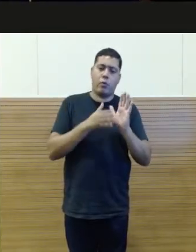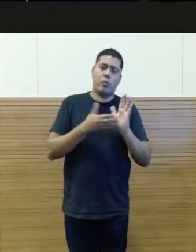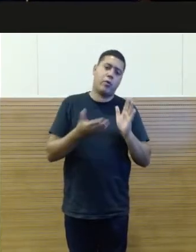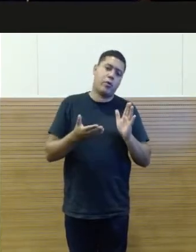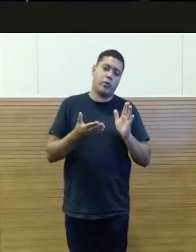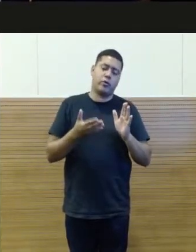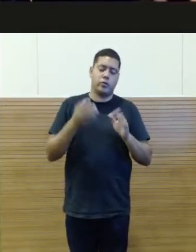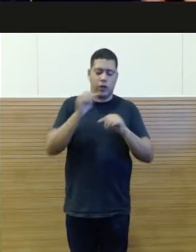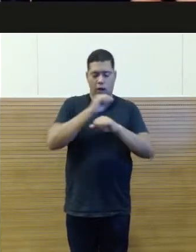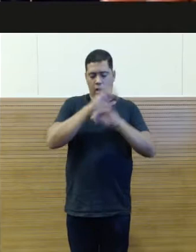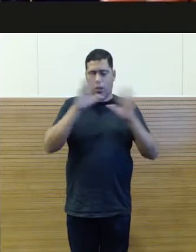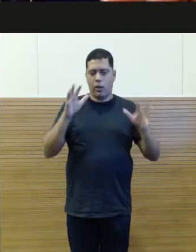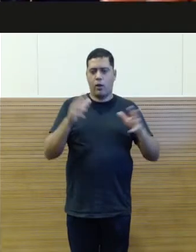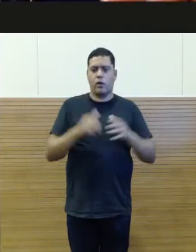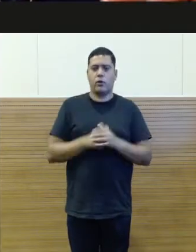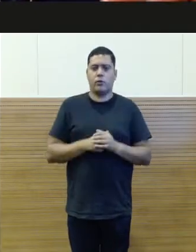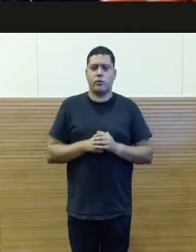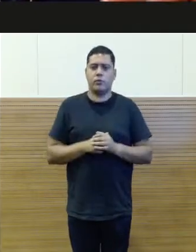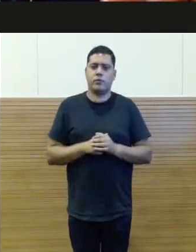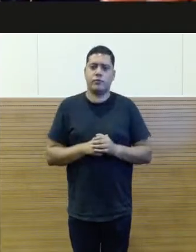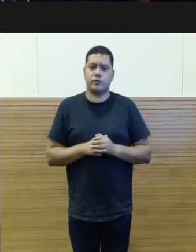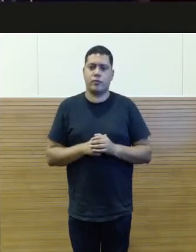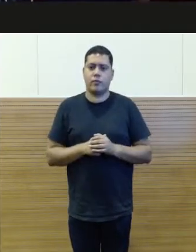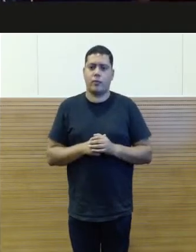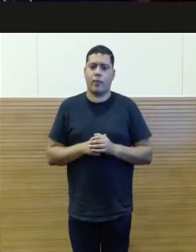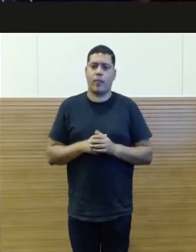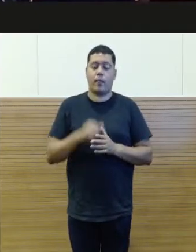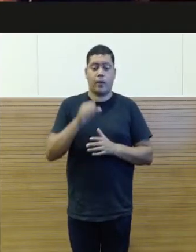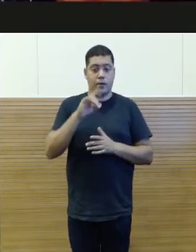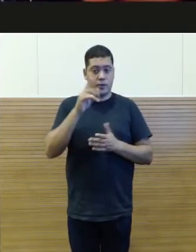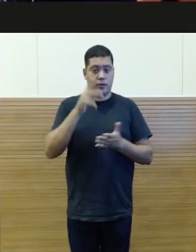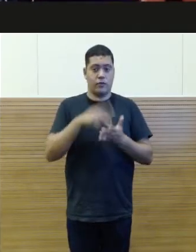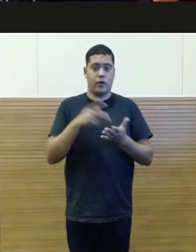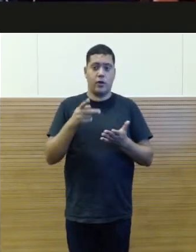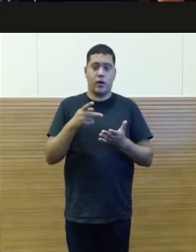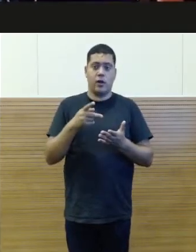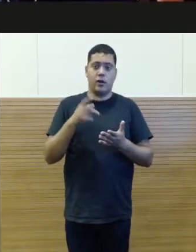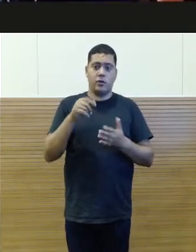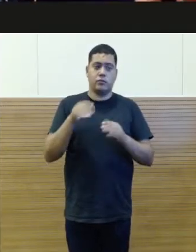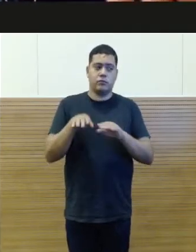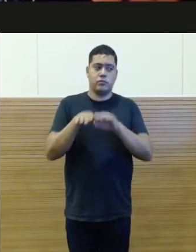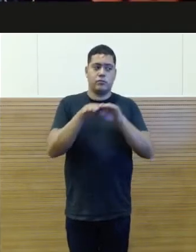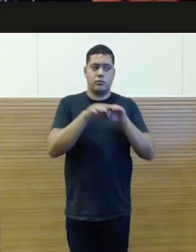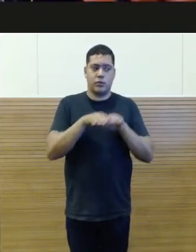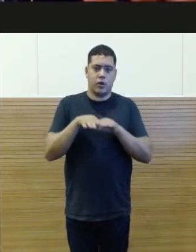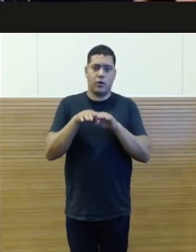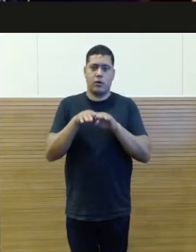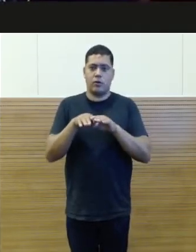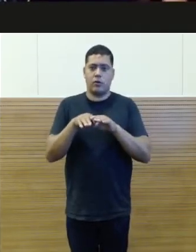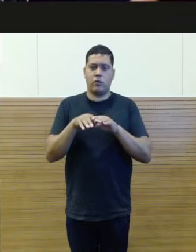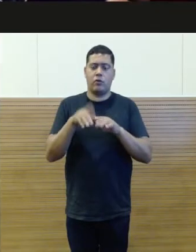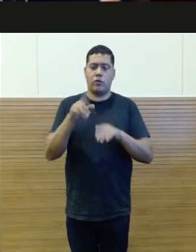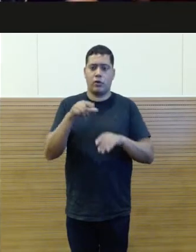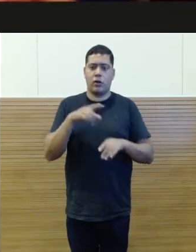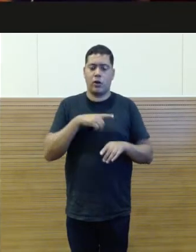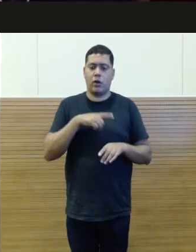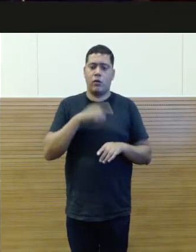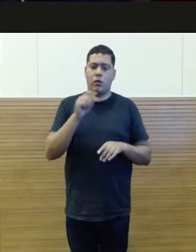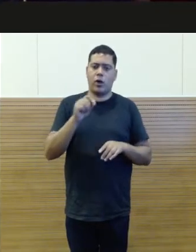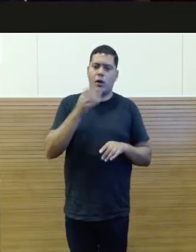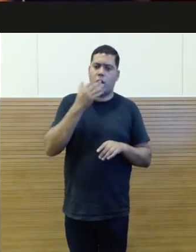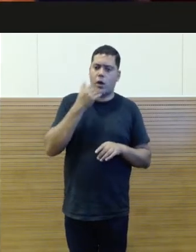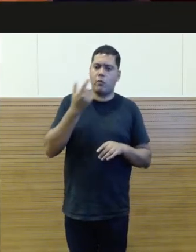claramente estabelecidos. E, na realidade, os padrões tradicionais de alimentação são muito compostos de alimentos